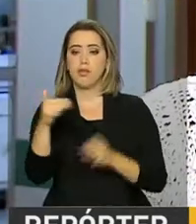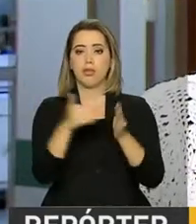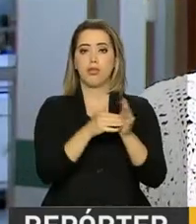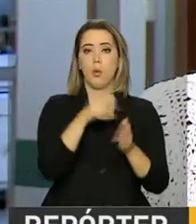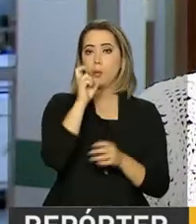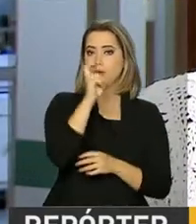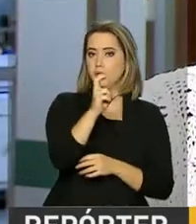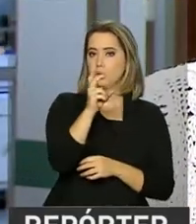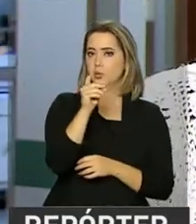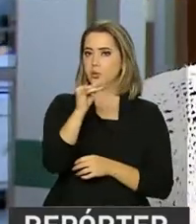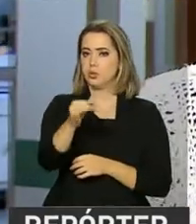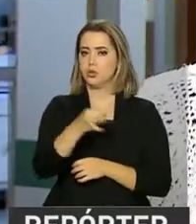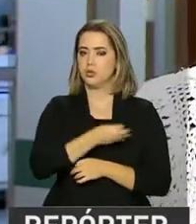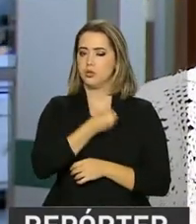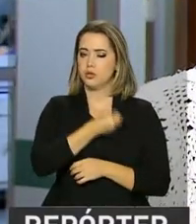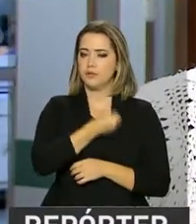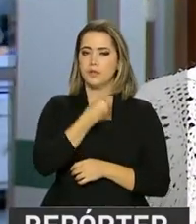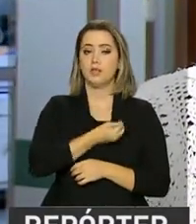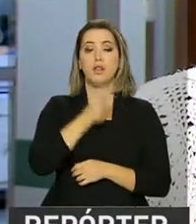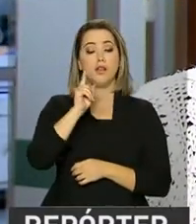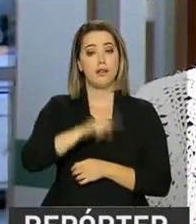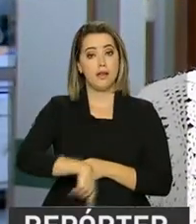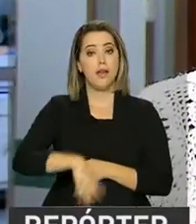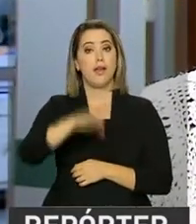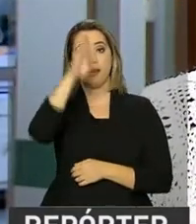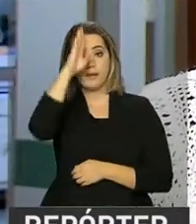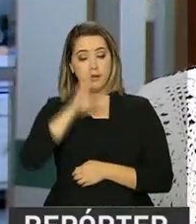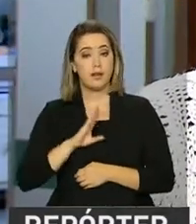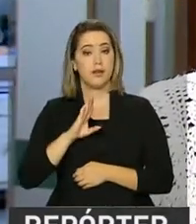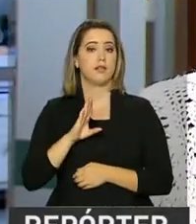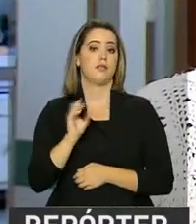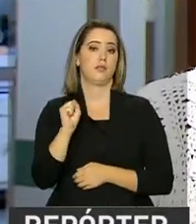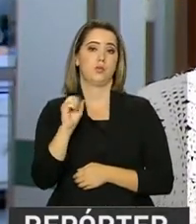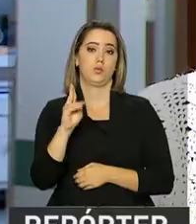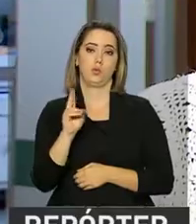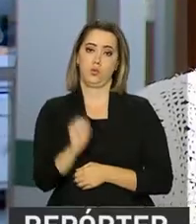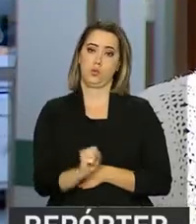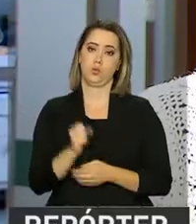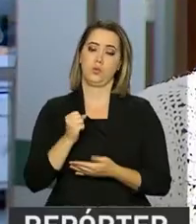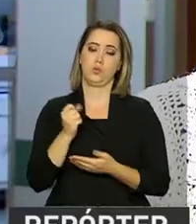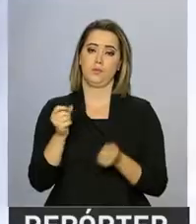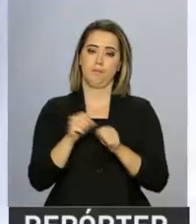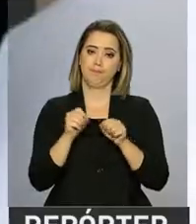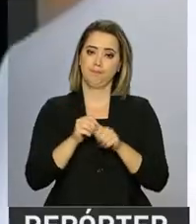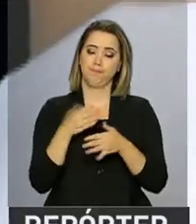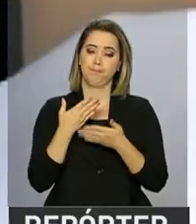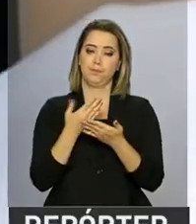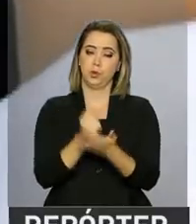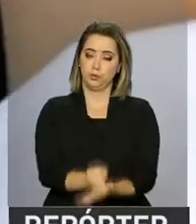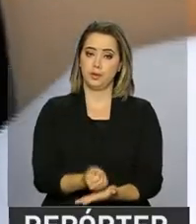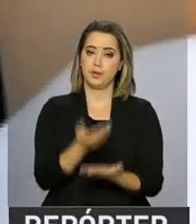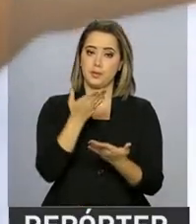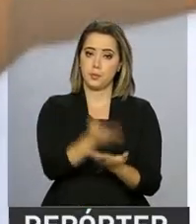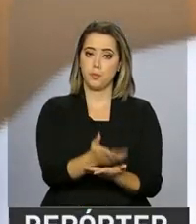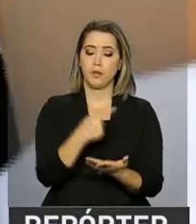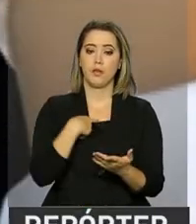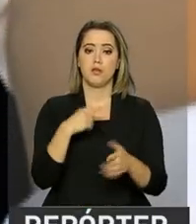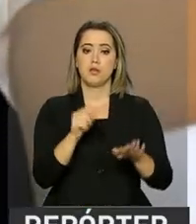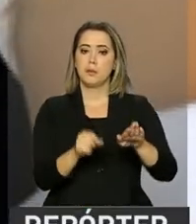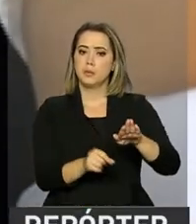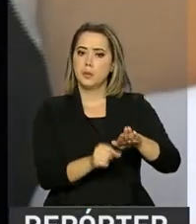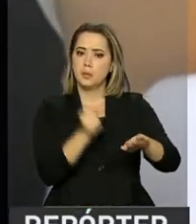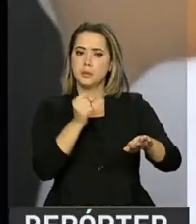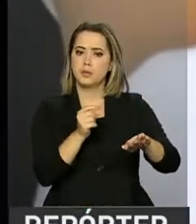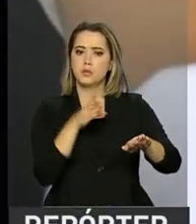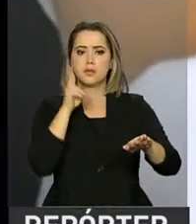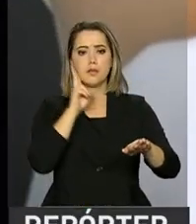dia de vida o teste é de graça feito pelo sus o sistema único de saúde a partir desse teste é